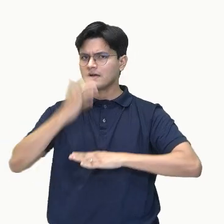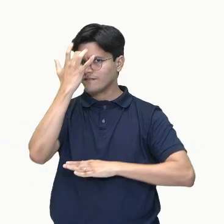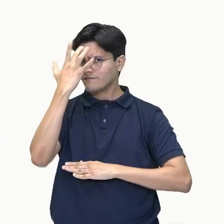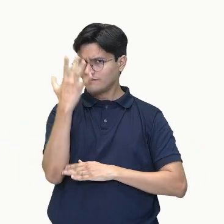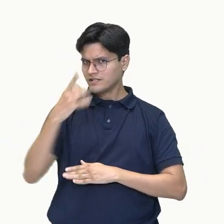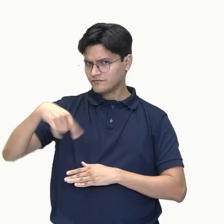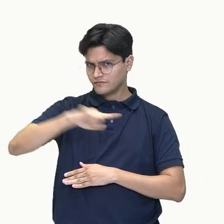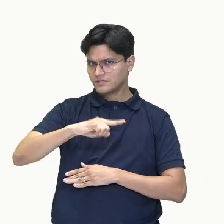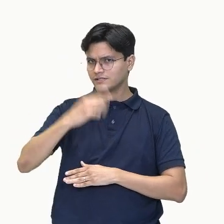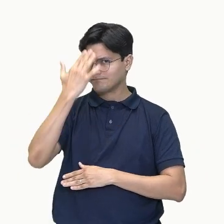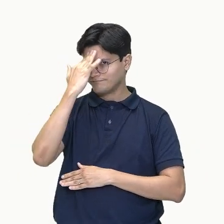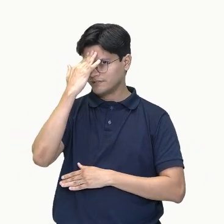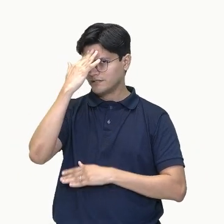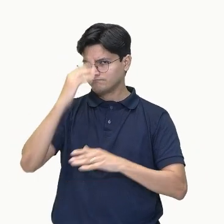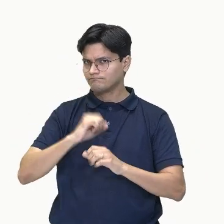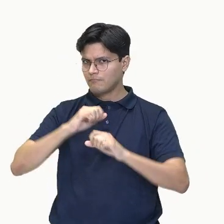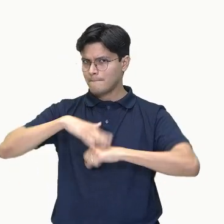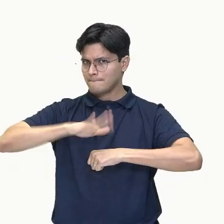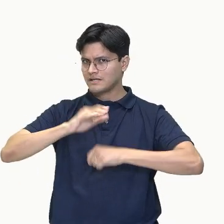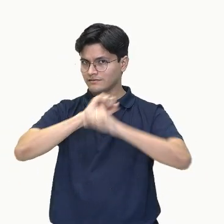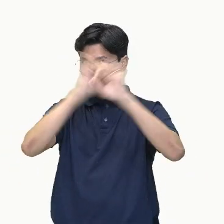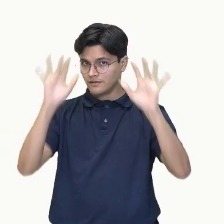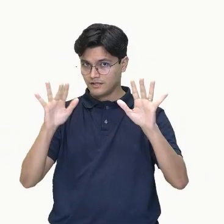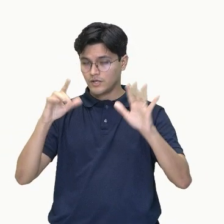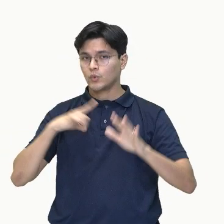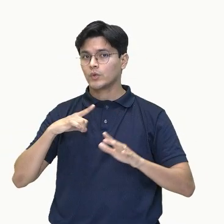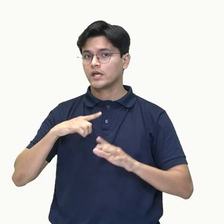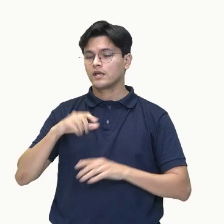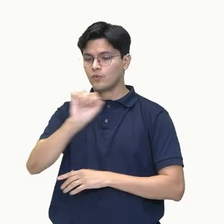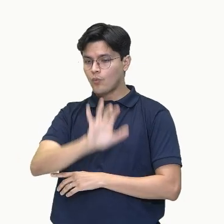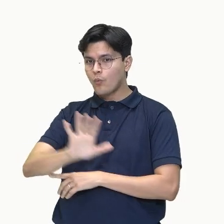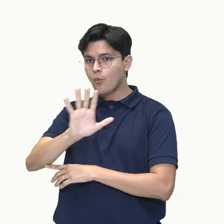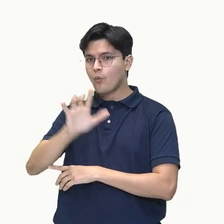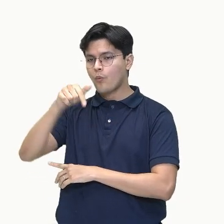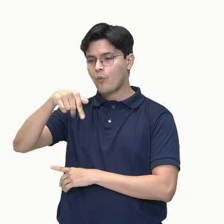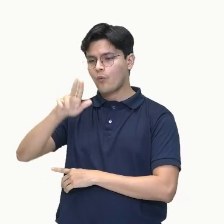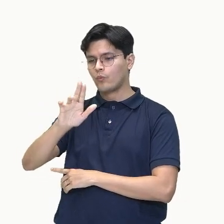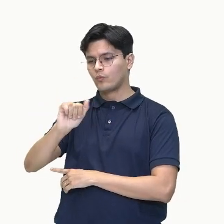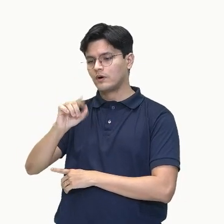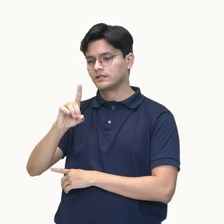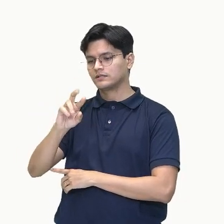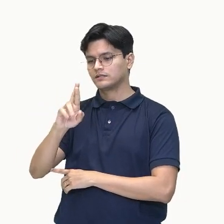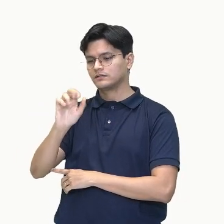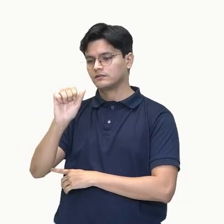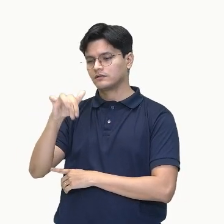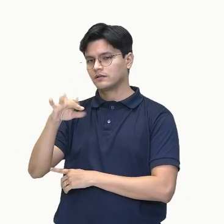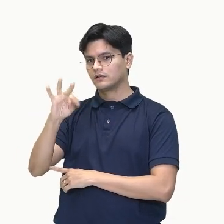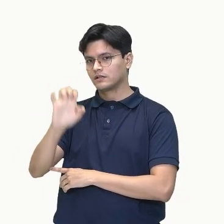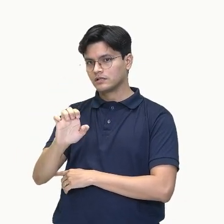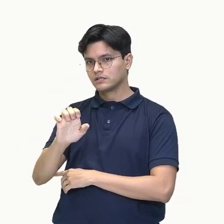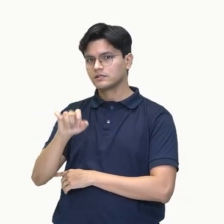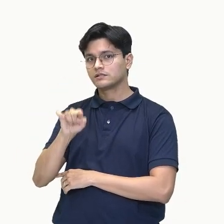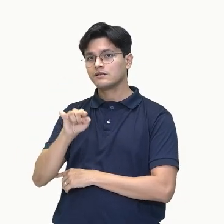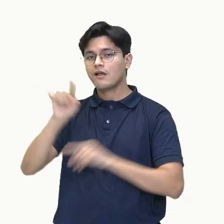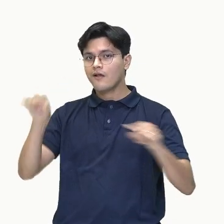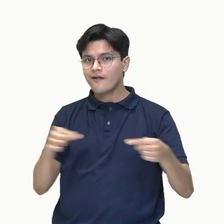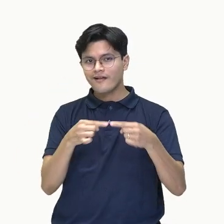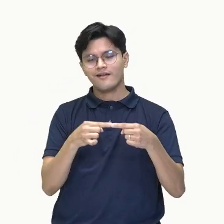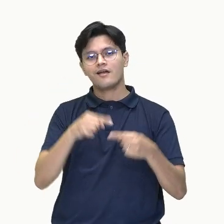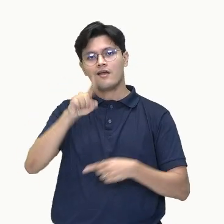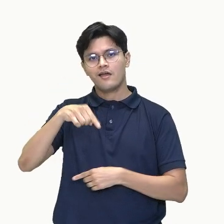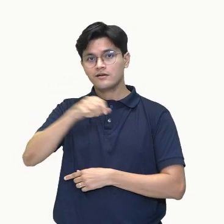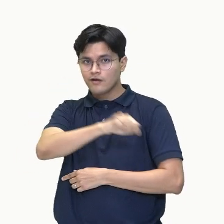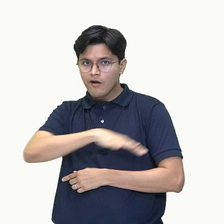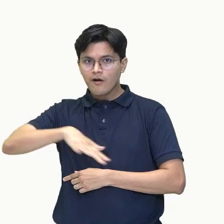quadrante ali é o espaço, é uma área onde os números pertencem. O que a gente tem que perceber também, e agora eu